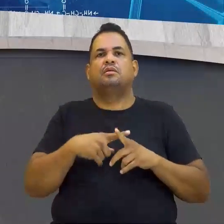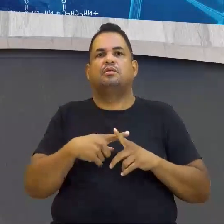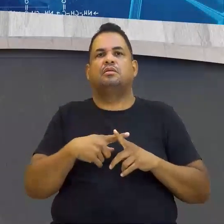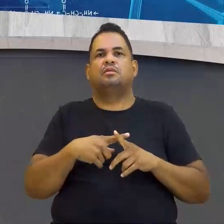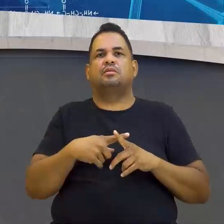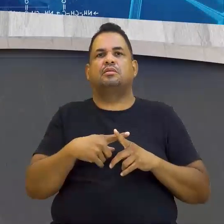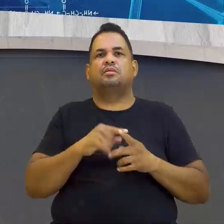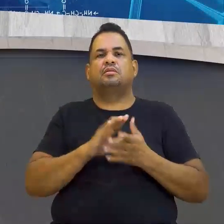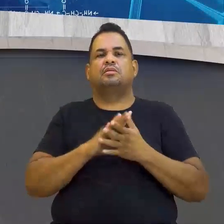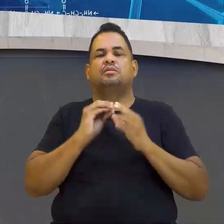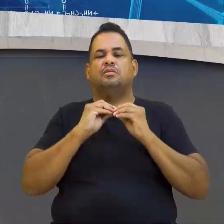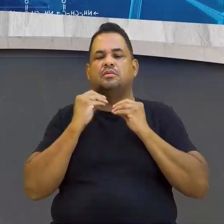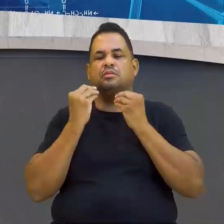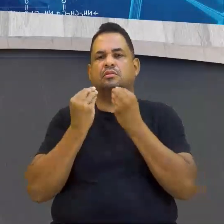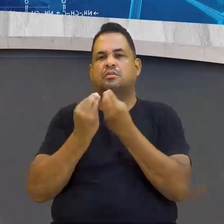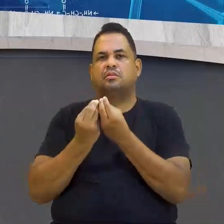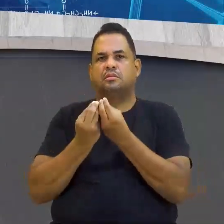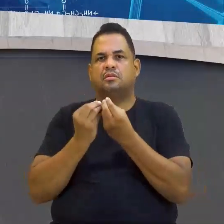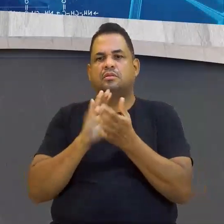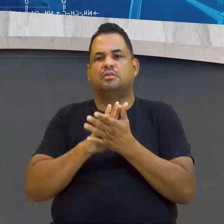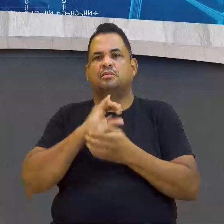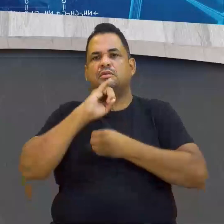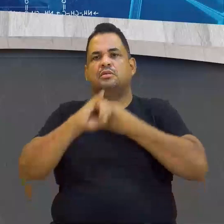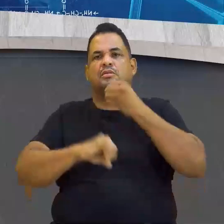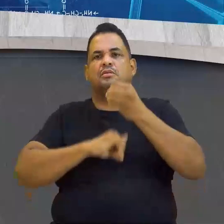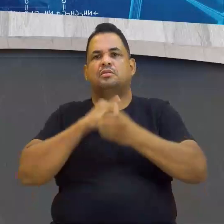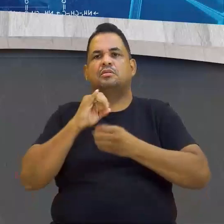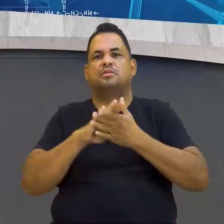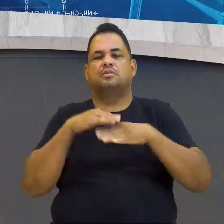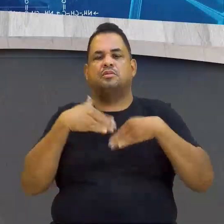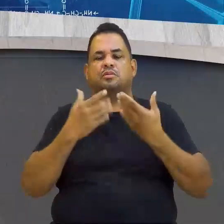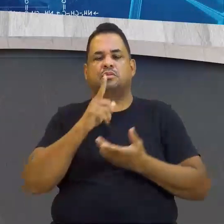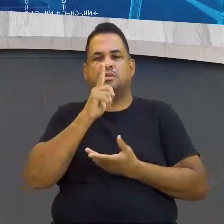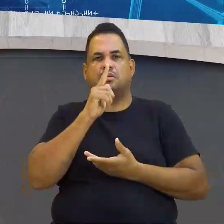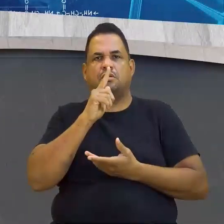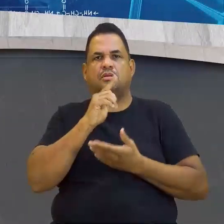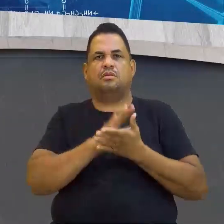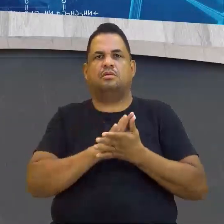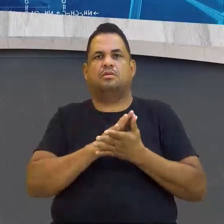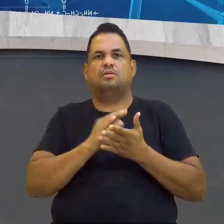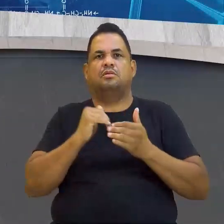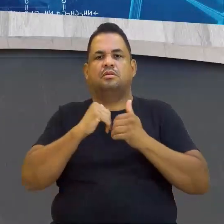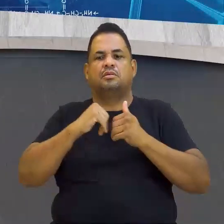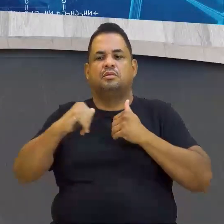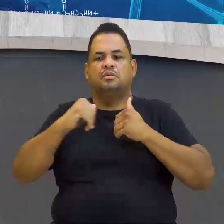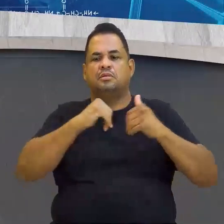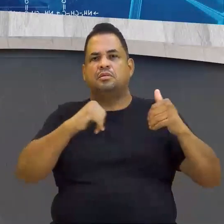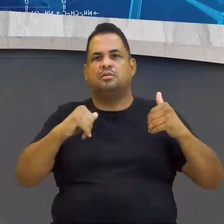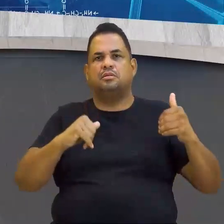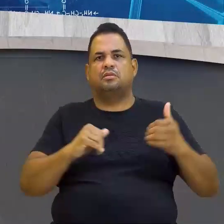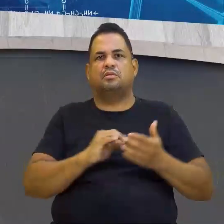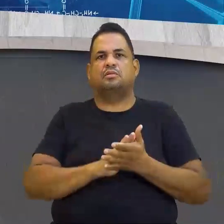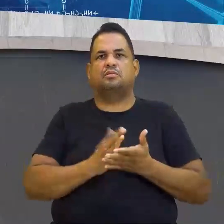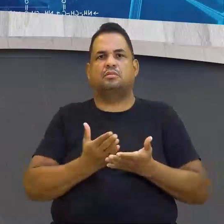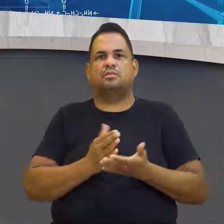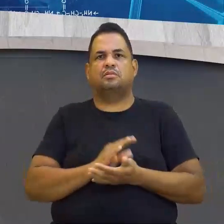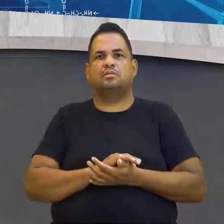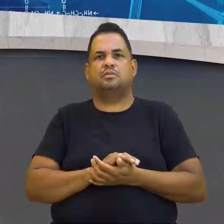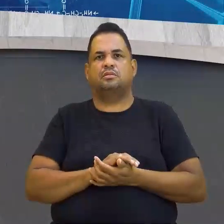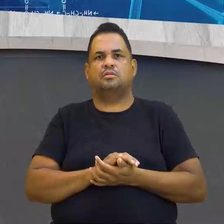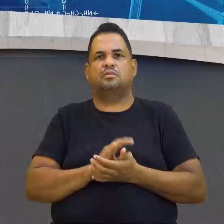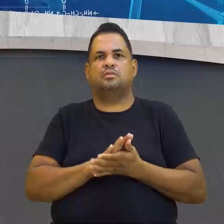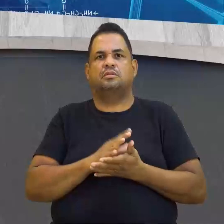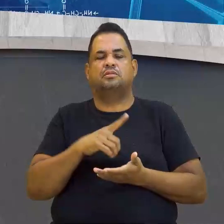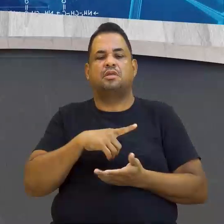são substâncias iônicas que na presença de água se dissociam, liberando as